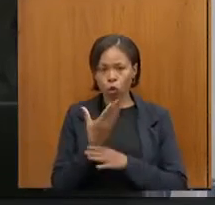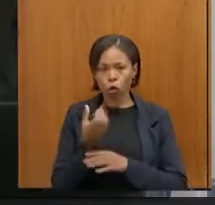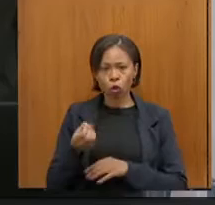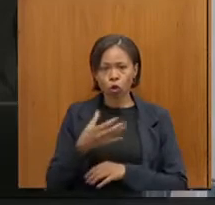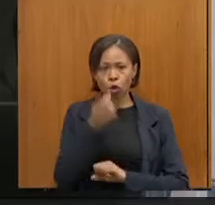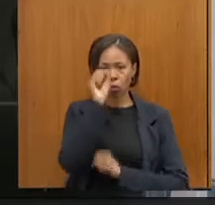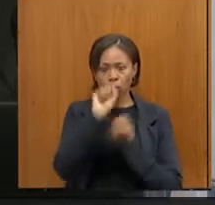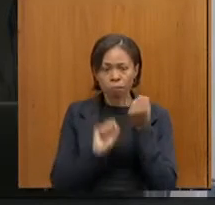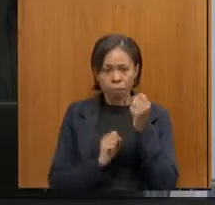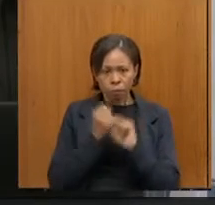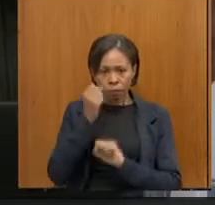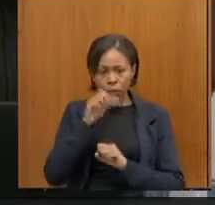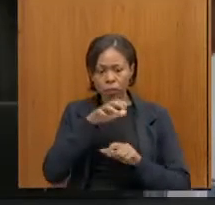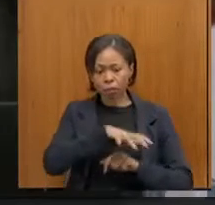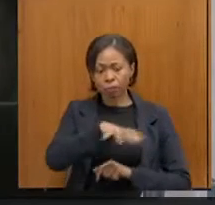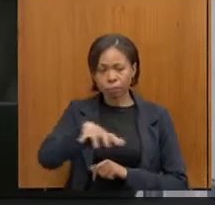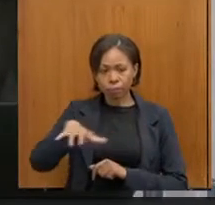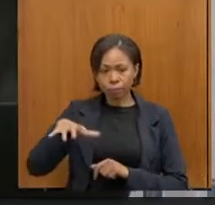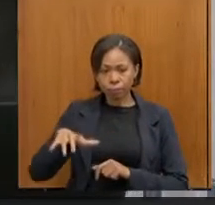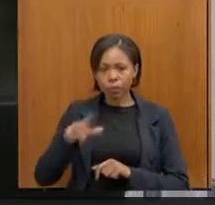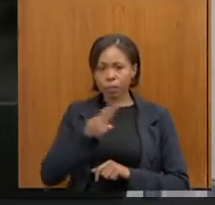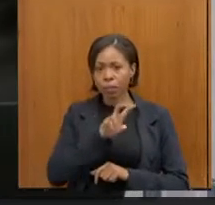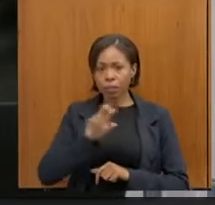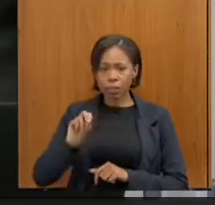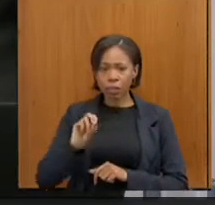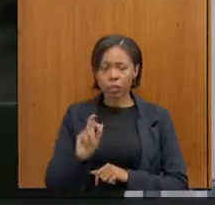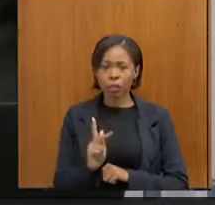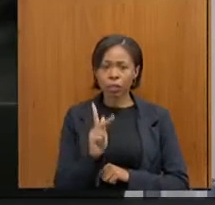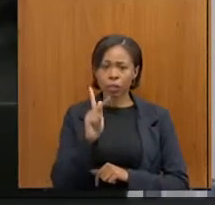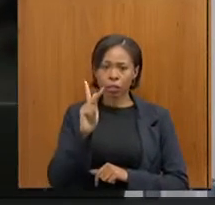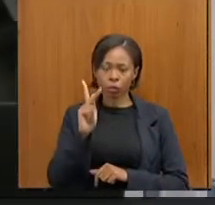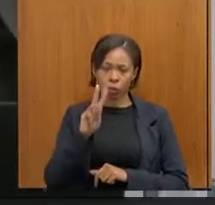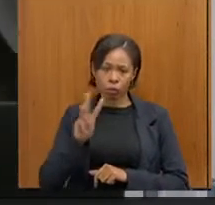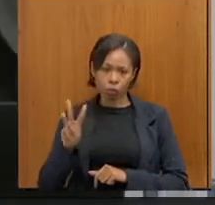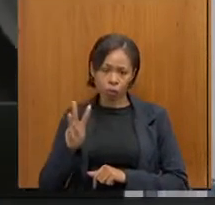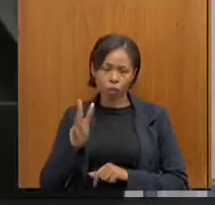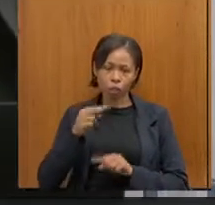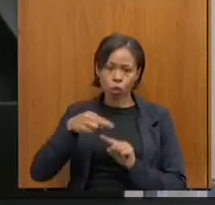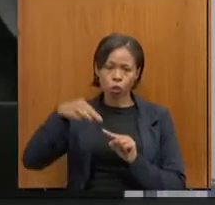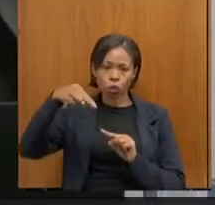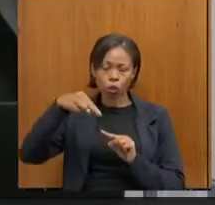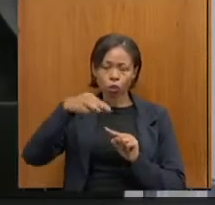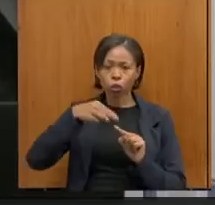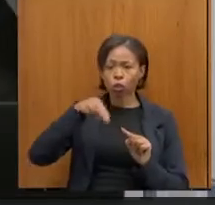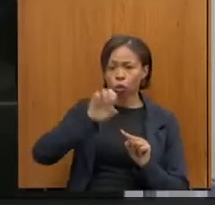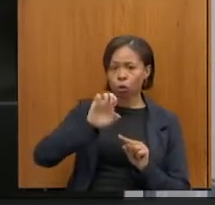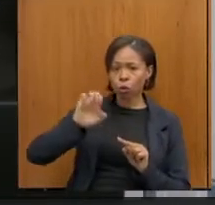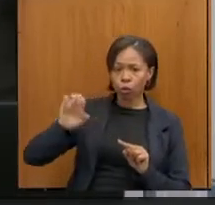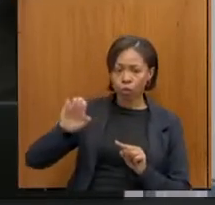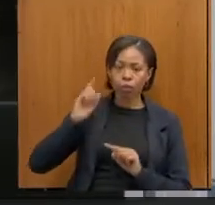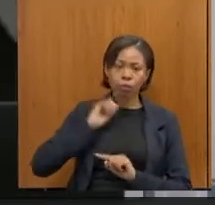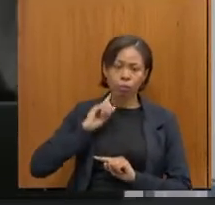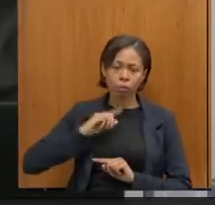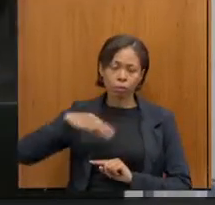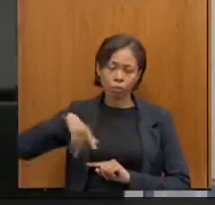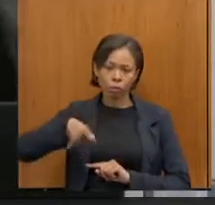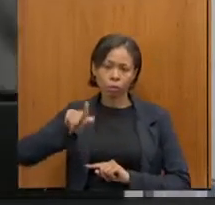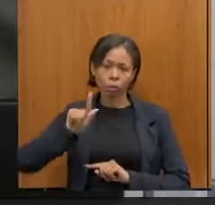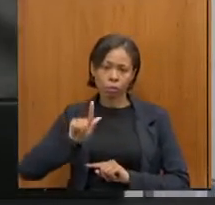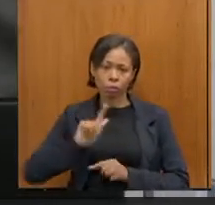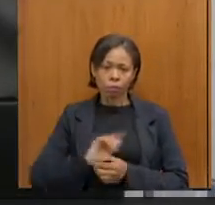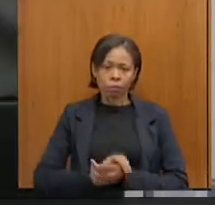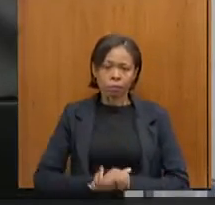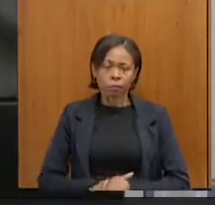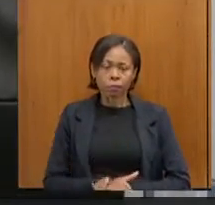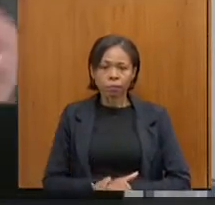estações de 500 quilômetros nas regiões norte nordeste e noroeste de Minas Gerais sala das comissões medo de